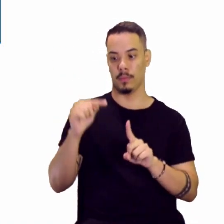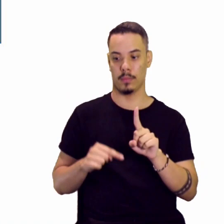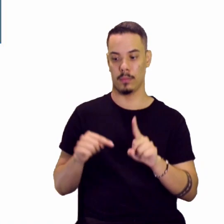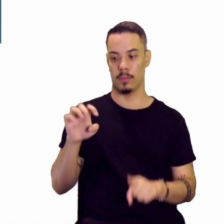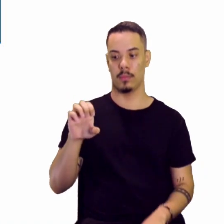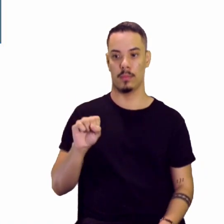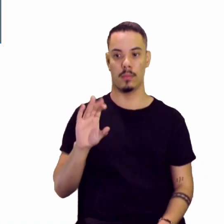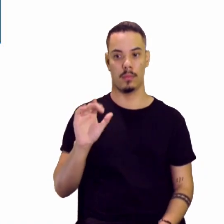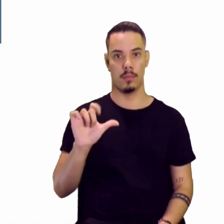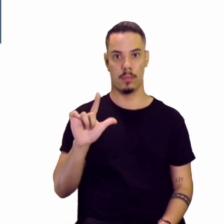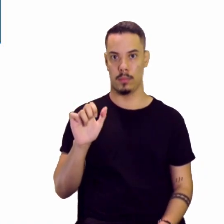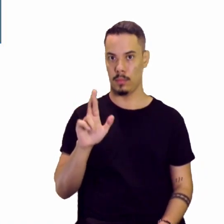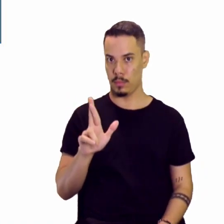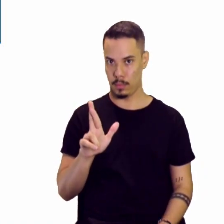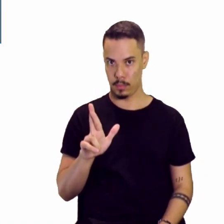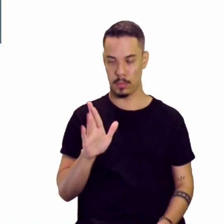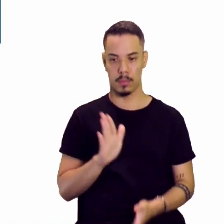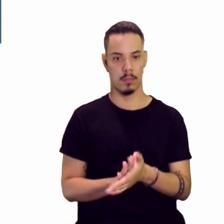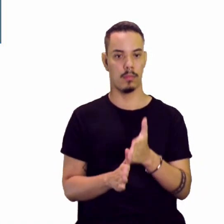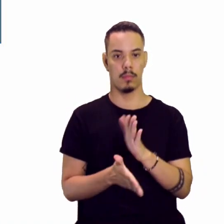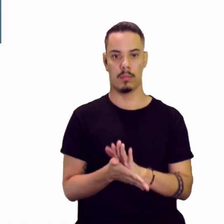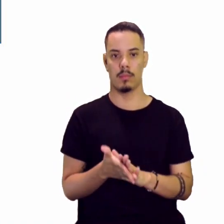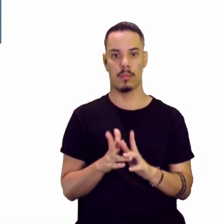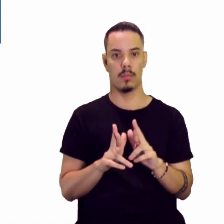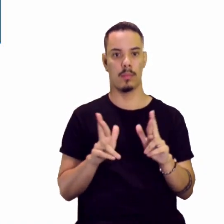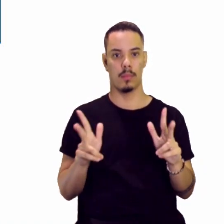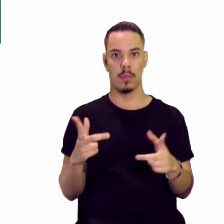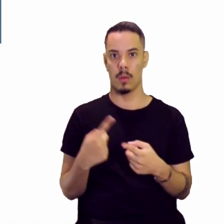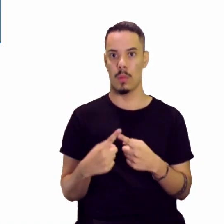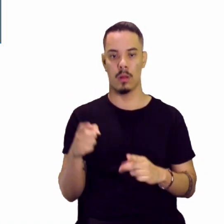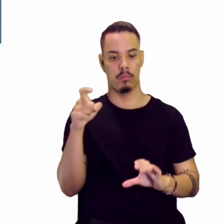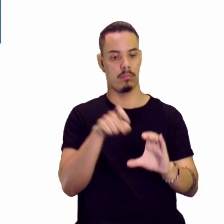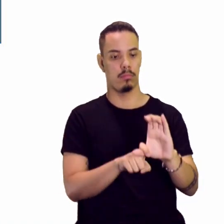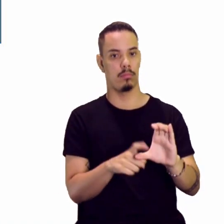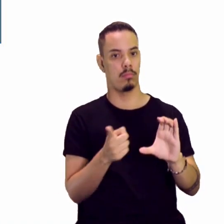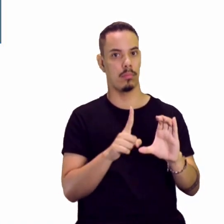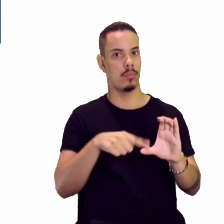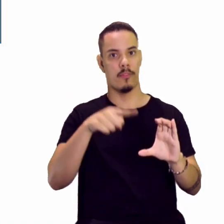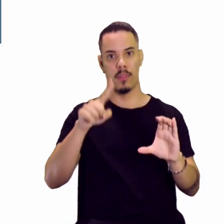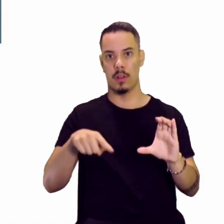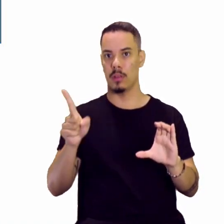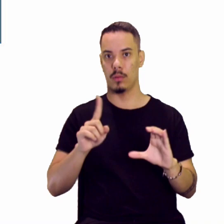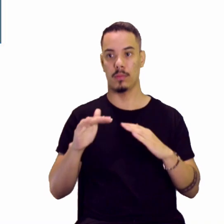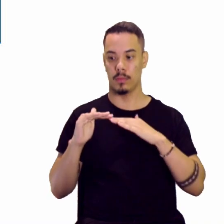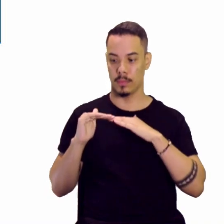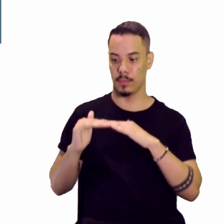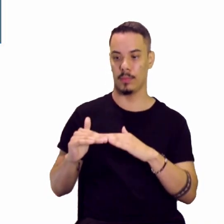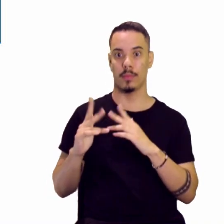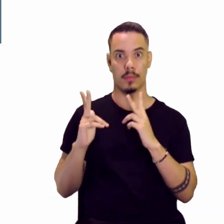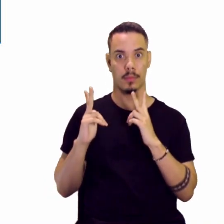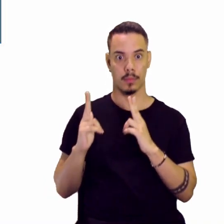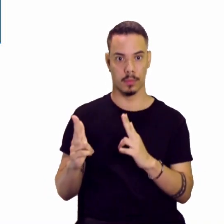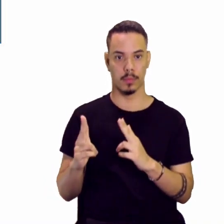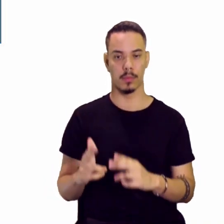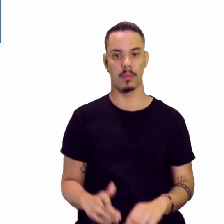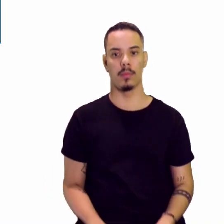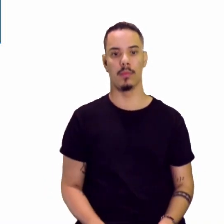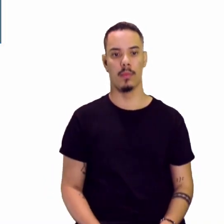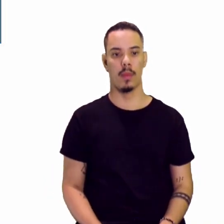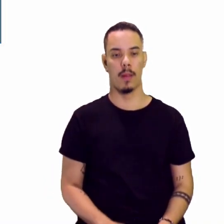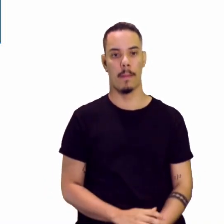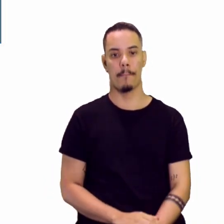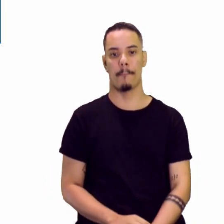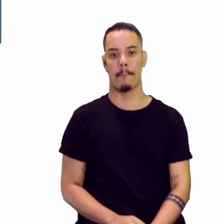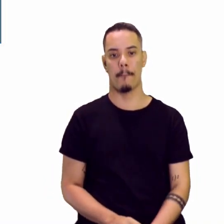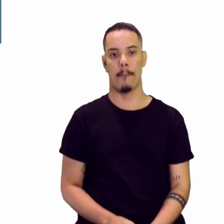da direção, né, e do sentido, né? Que ela não varia durante o processo, ela é constante. Exatamente. Olha só, aqui nós